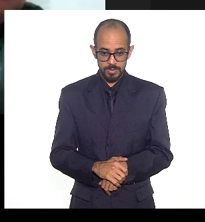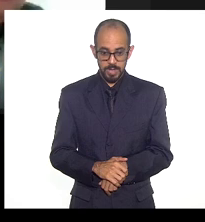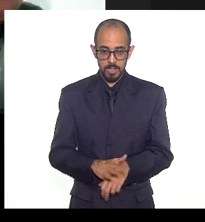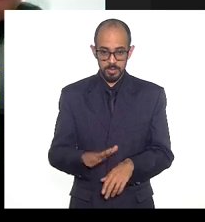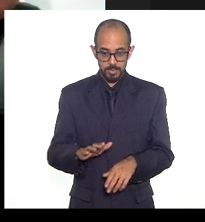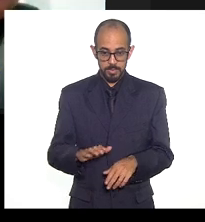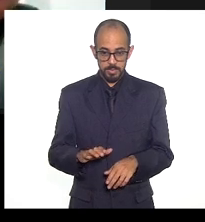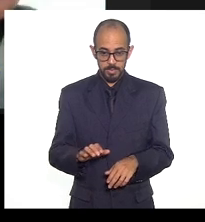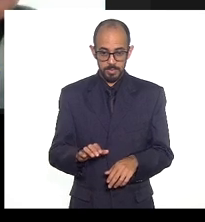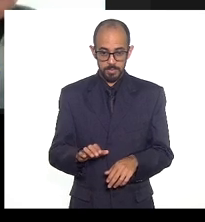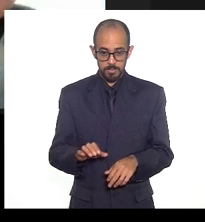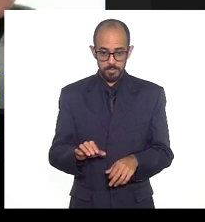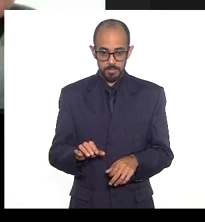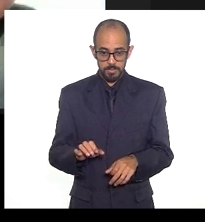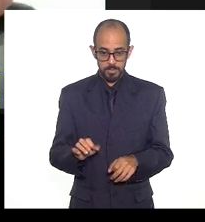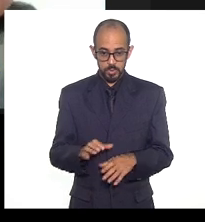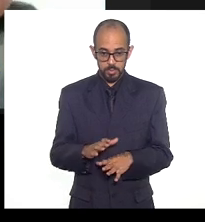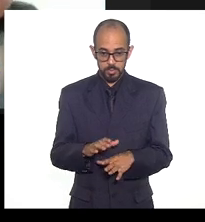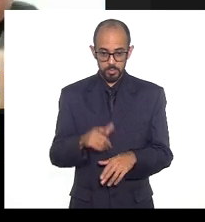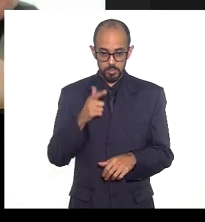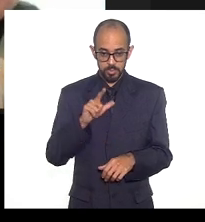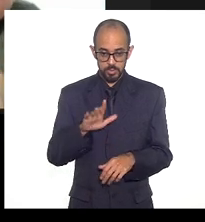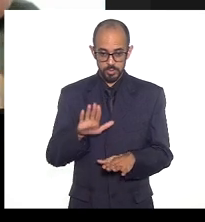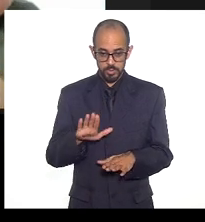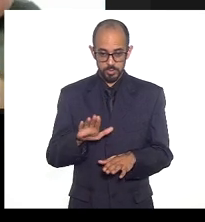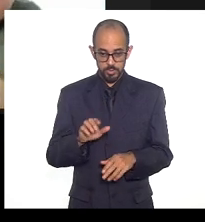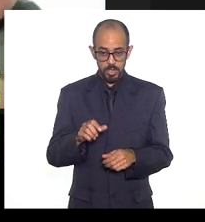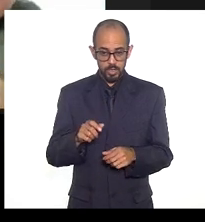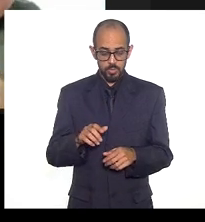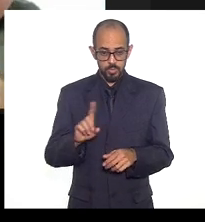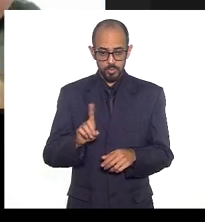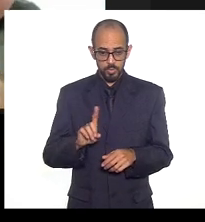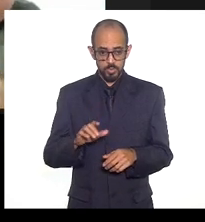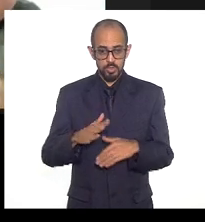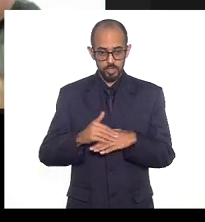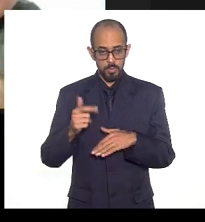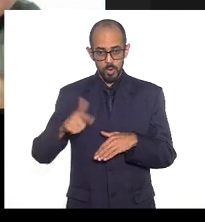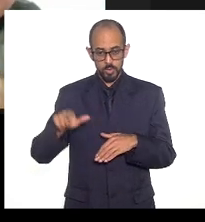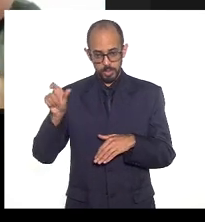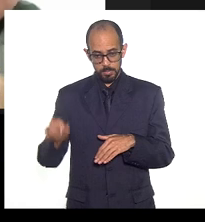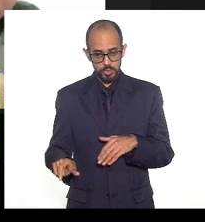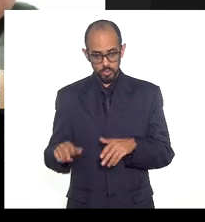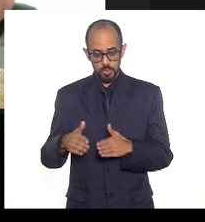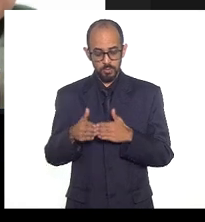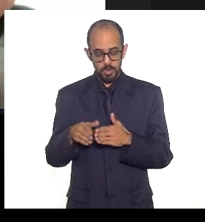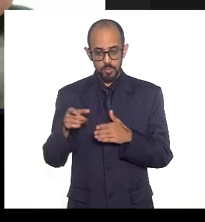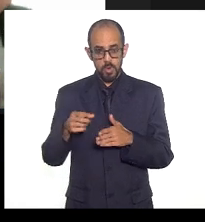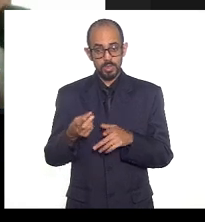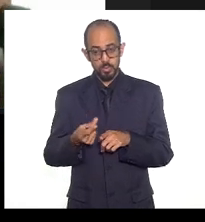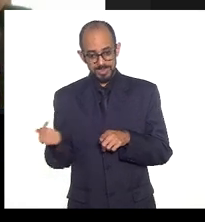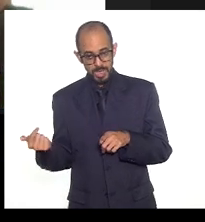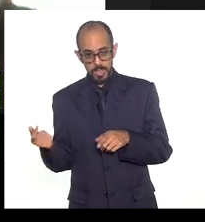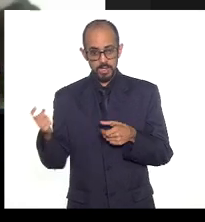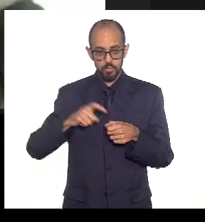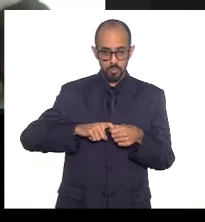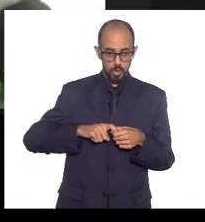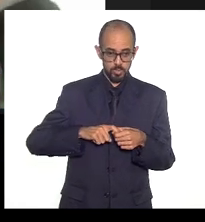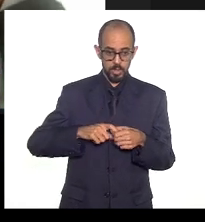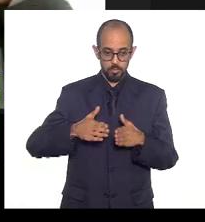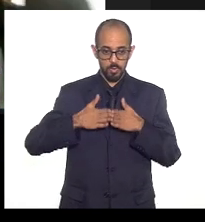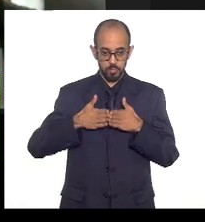sair e entrar de novo enquanto eu chamo outra pessoa? Pode ser? Chama outra pessoa, por favor. Sai e entra novamente enquanto eu chamo outra pessoa. Eu quero aqui